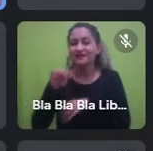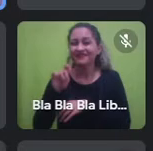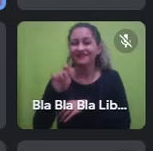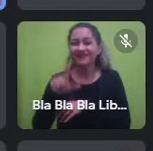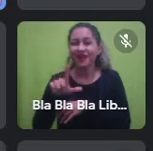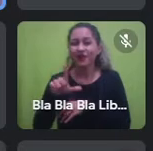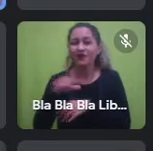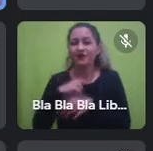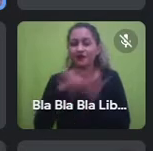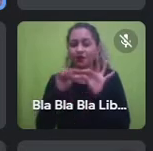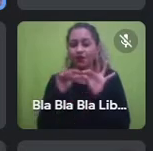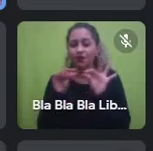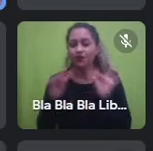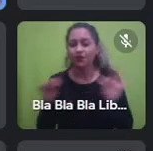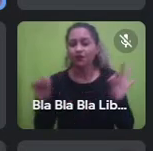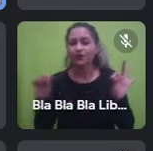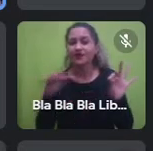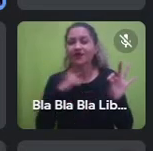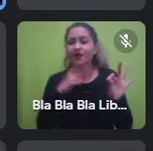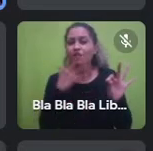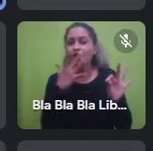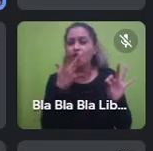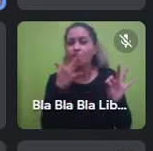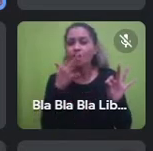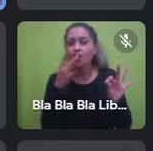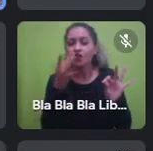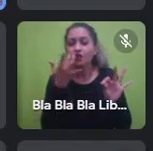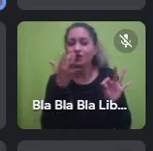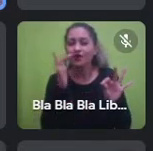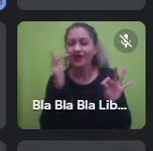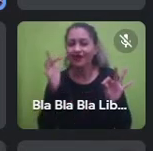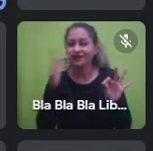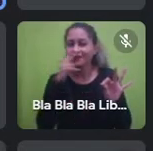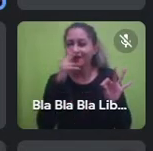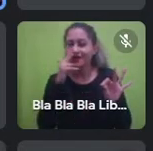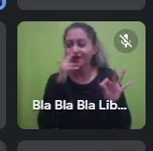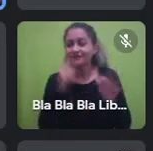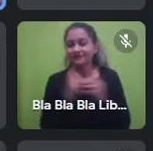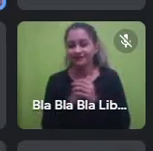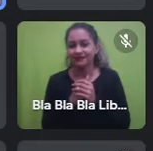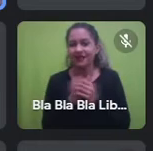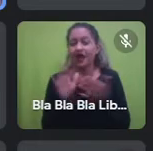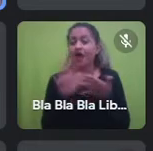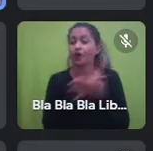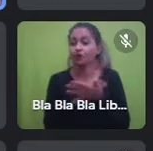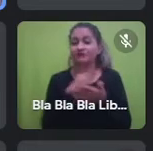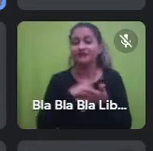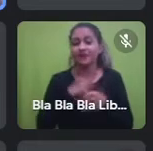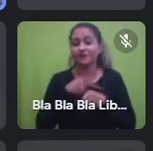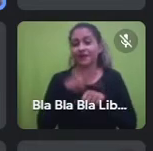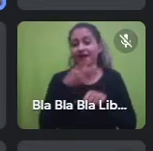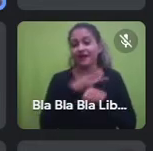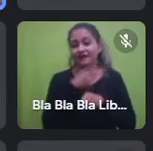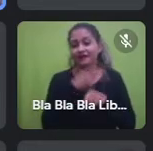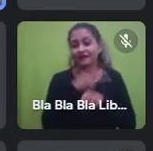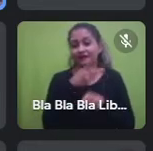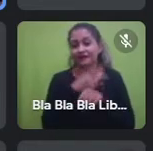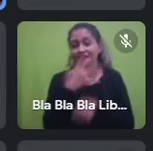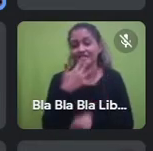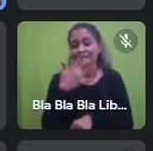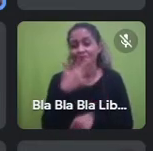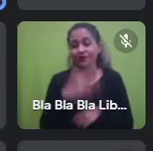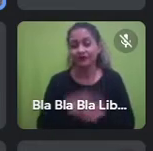fininha, né, uma coloração dourada, né, outras com colorações prateadas.